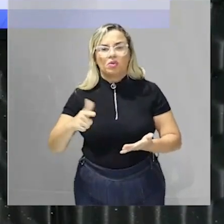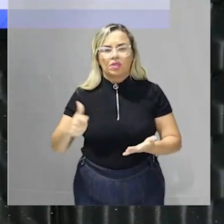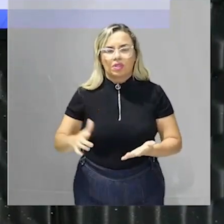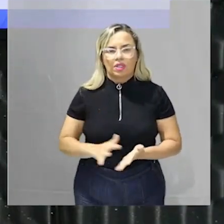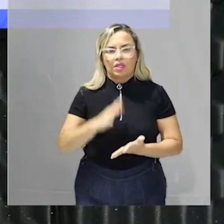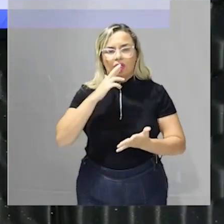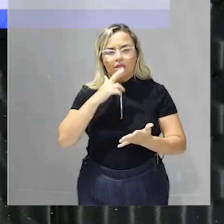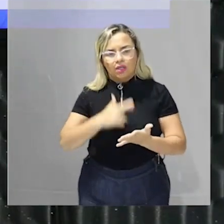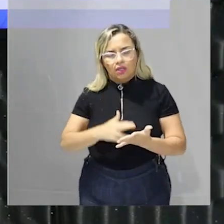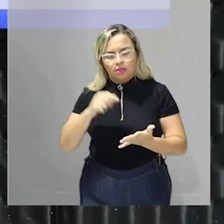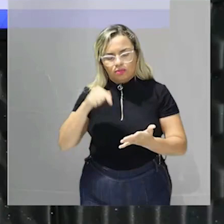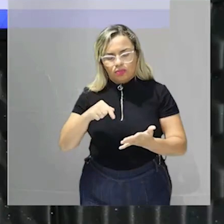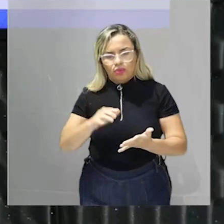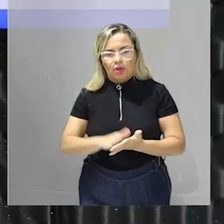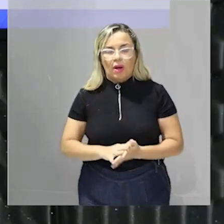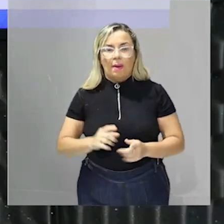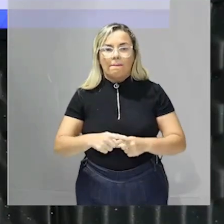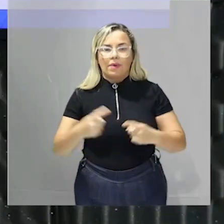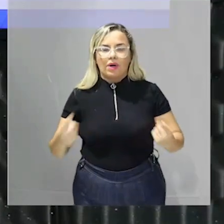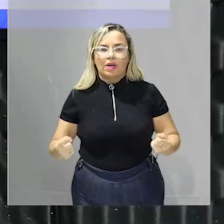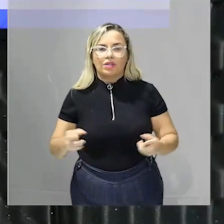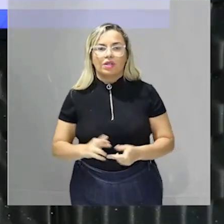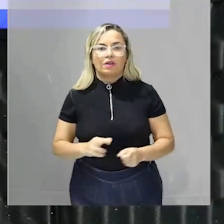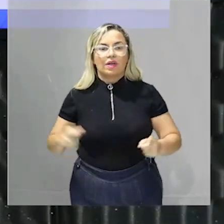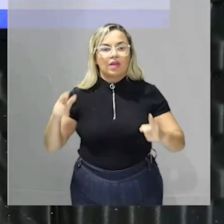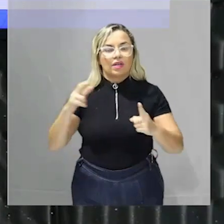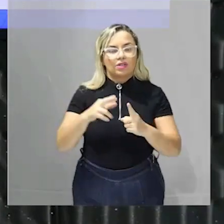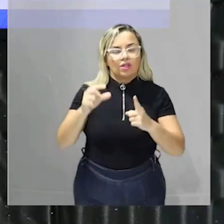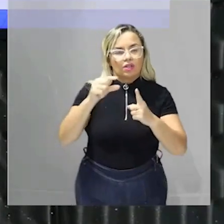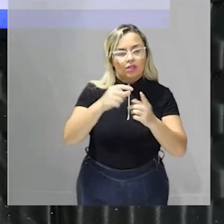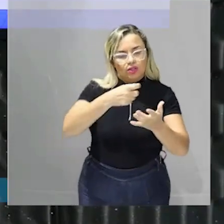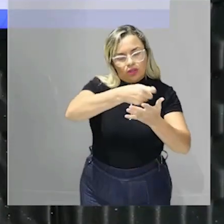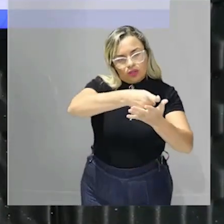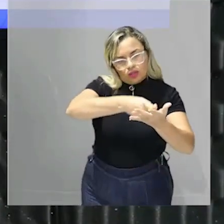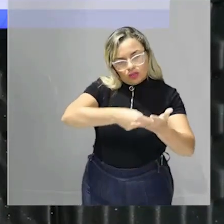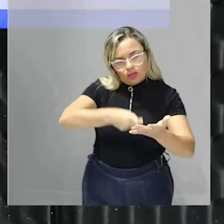está se referindo à questão do texto. Então, você